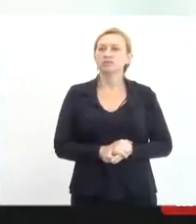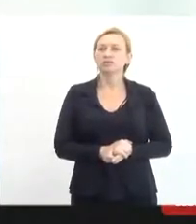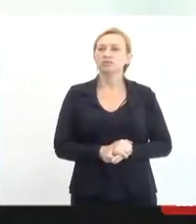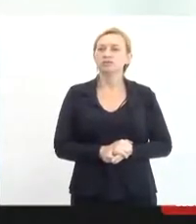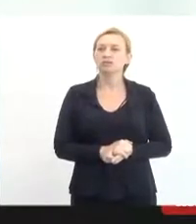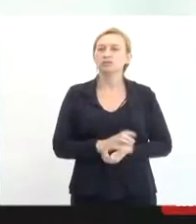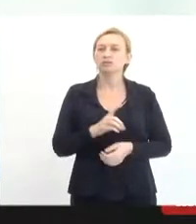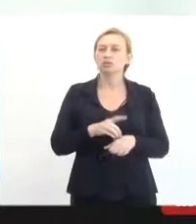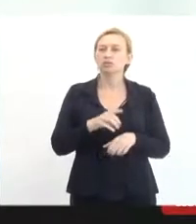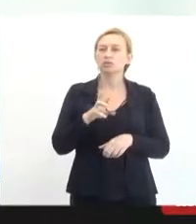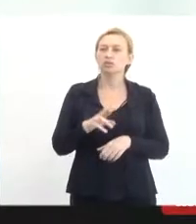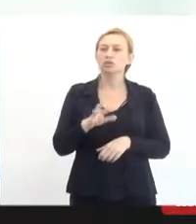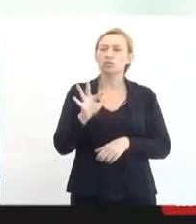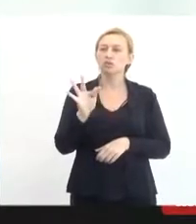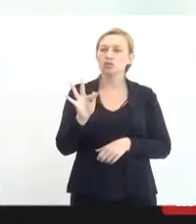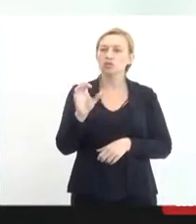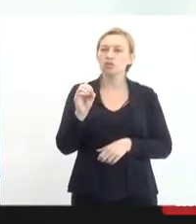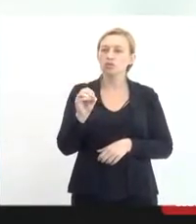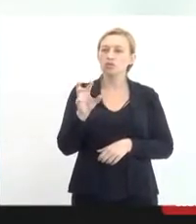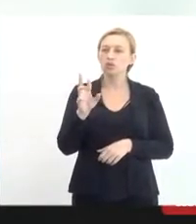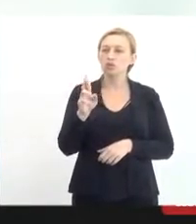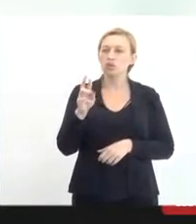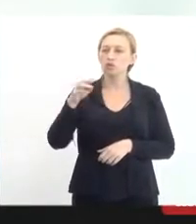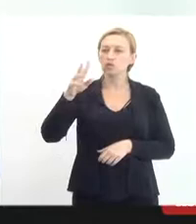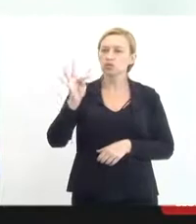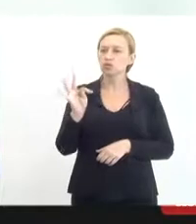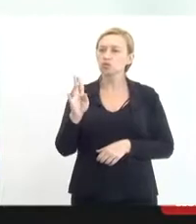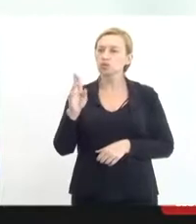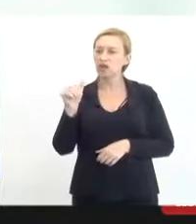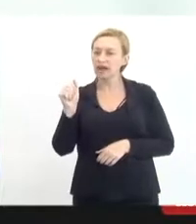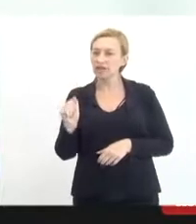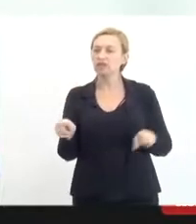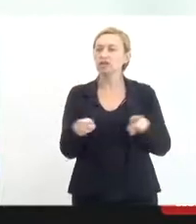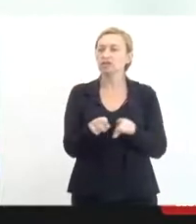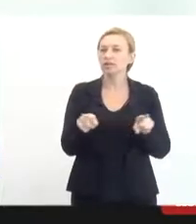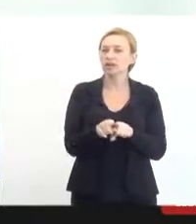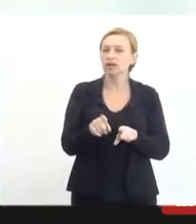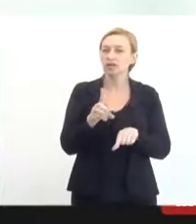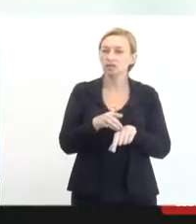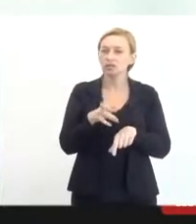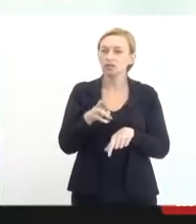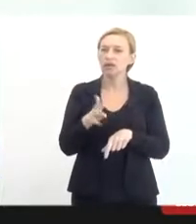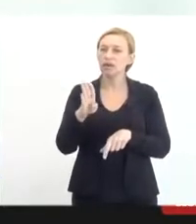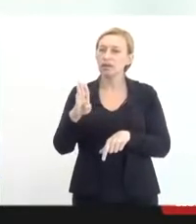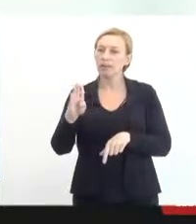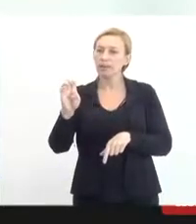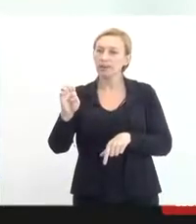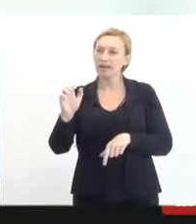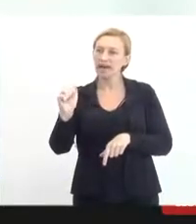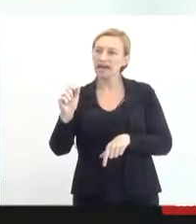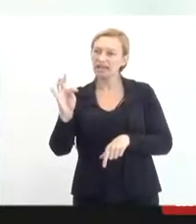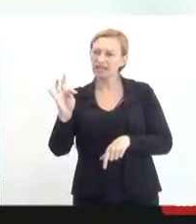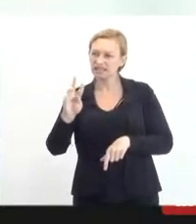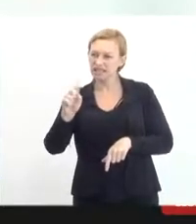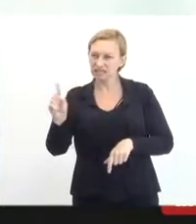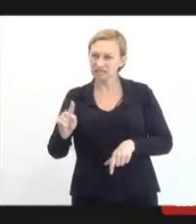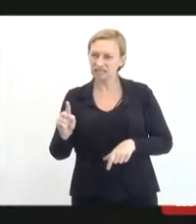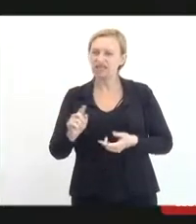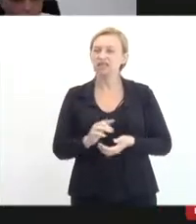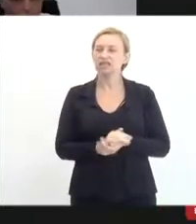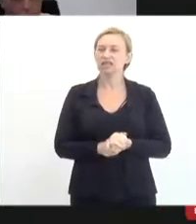doutor Fortunato / doutora Beatriz, para que eles possam também tecer alguns